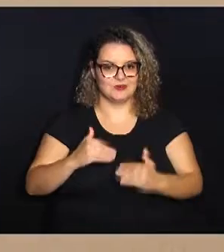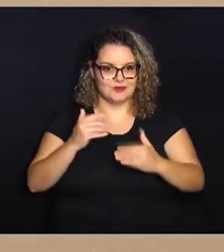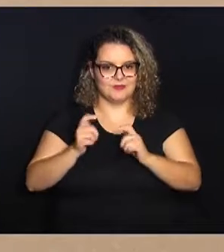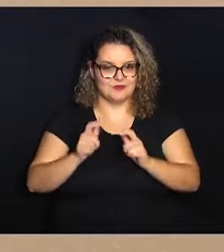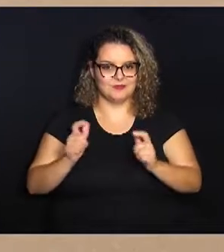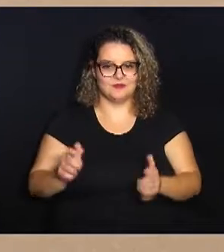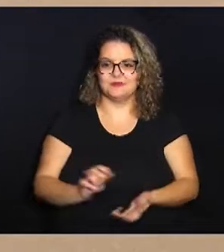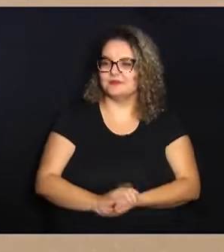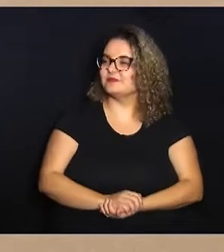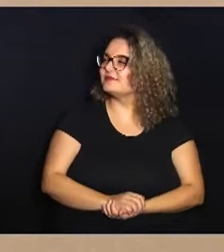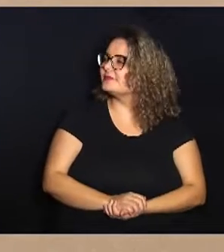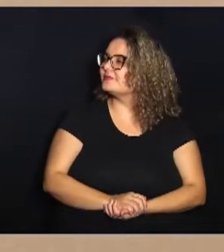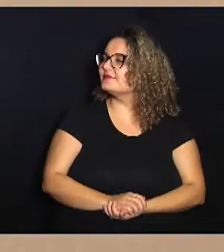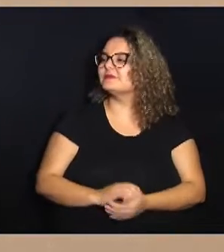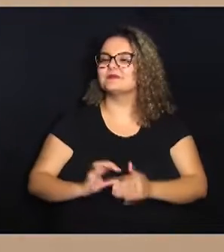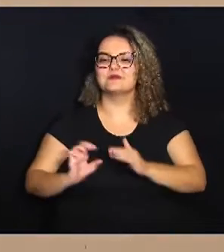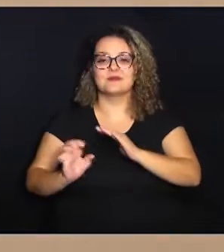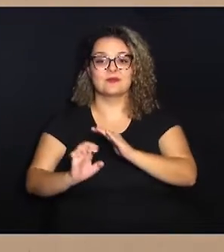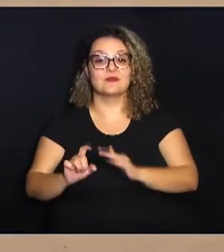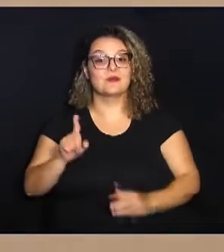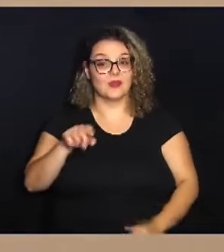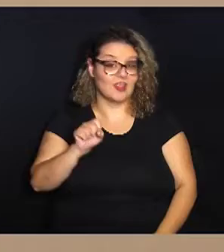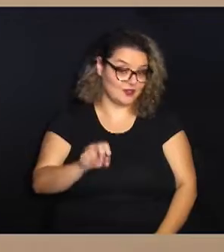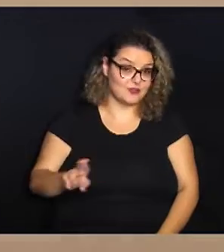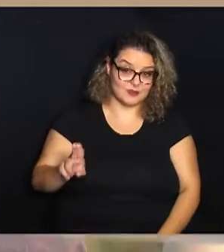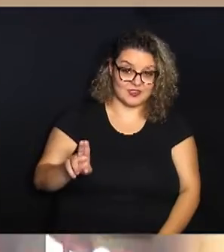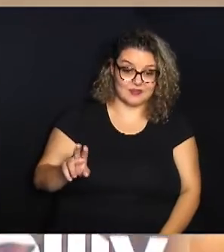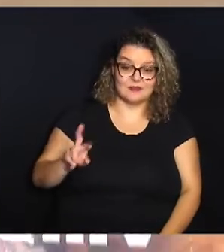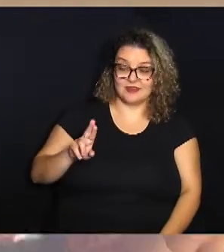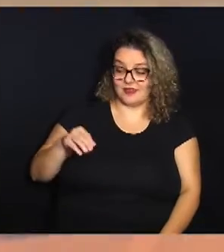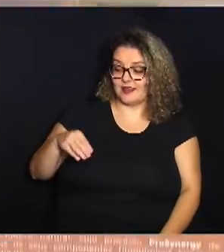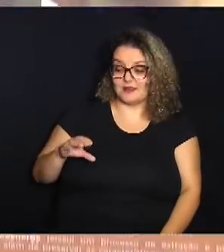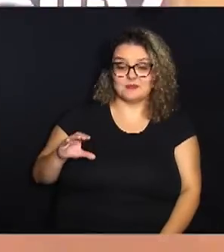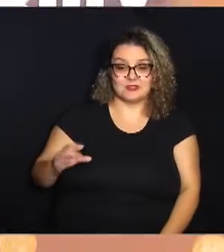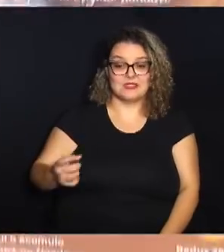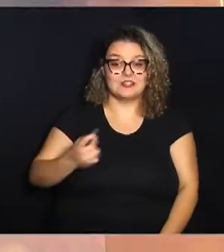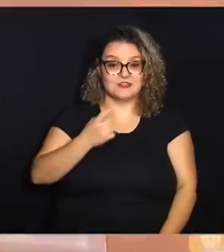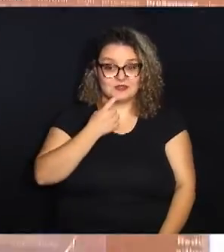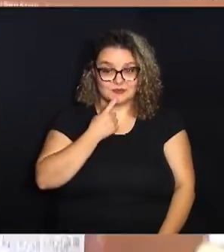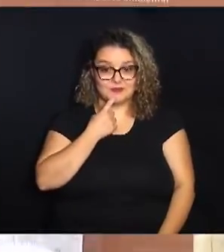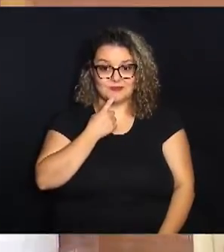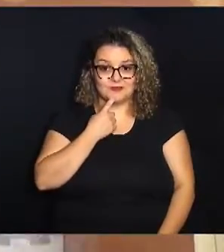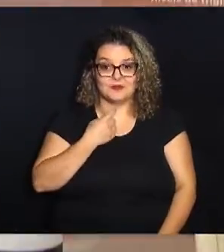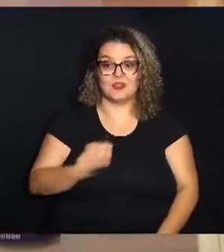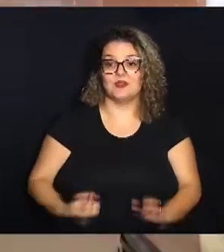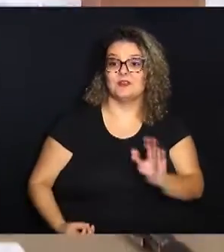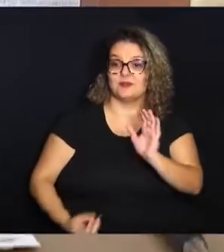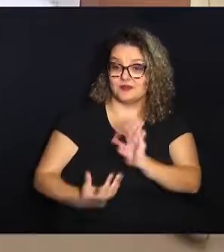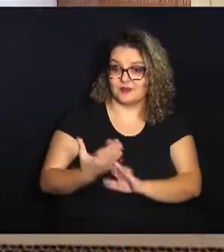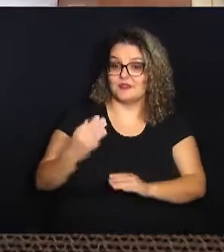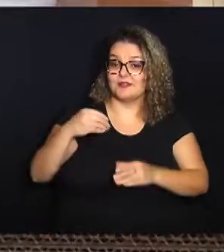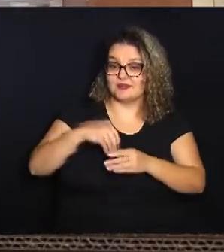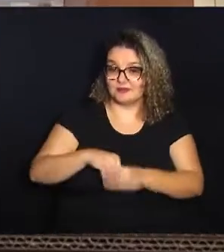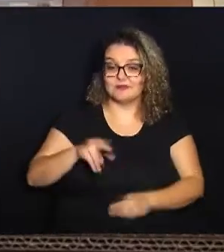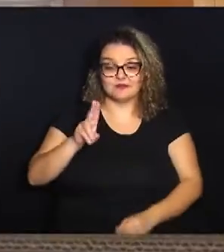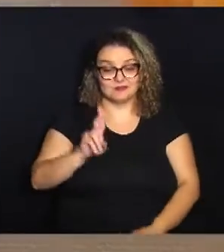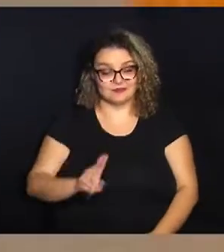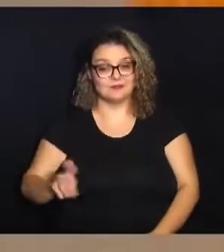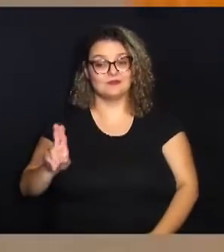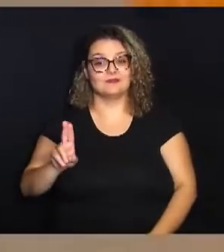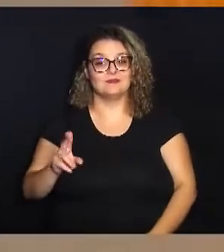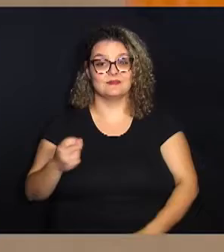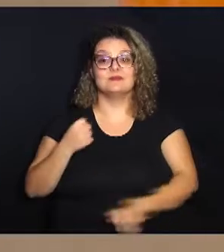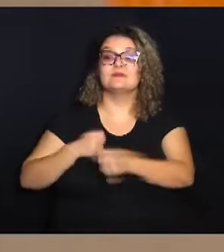crescimento. Uma empresa que é em Sumaré, na região metropolitana de Campinas, nasceu dentro da universidade e que no